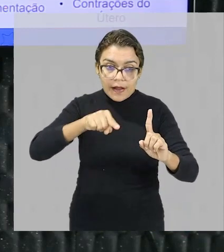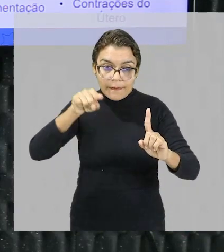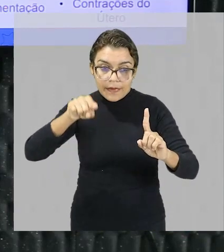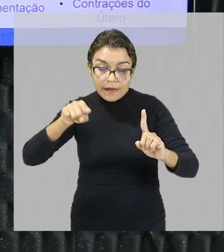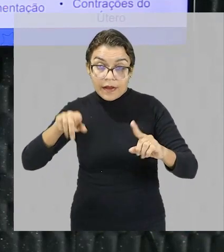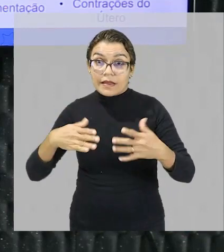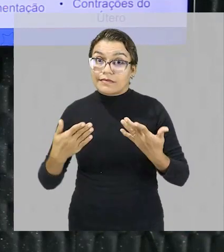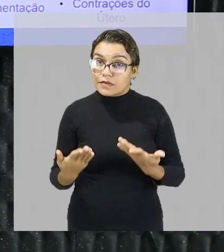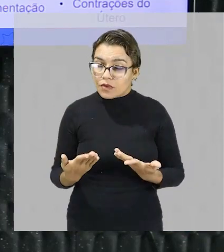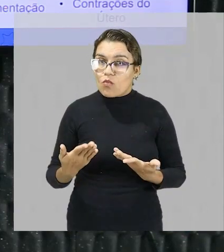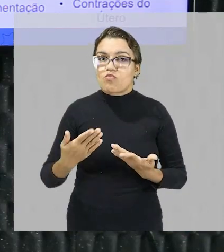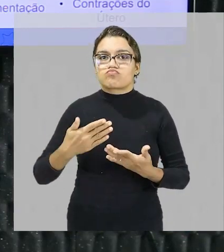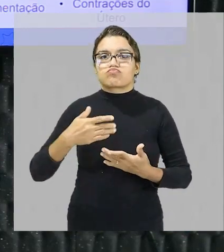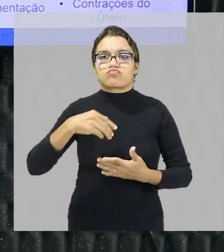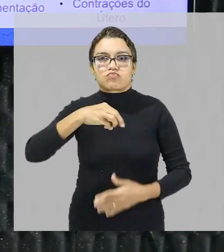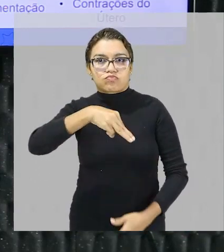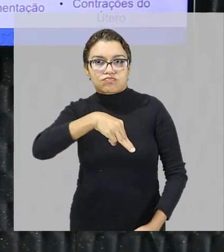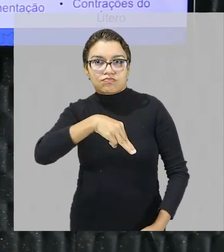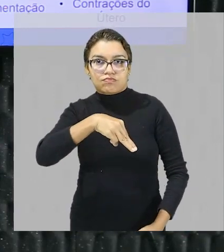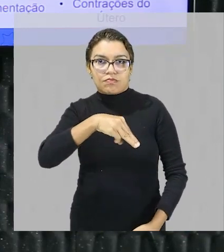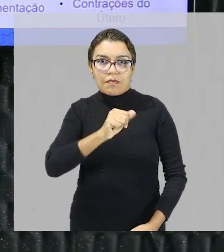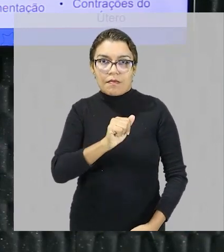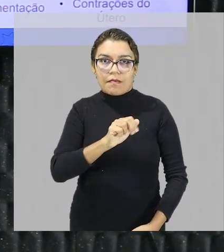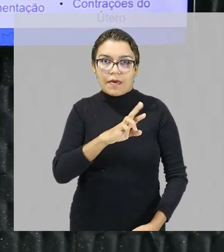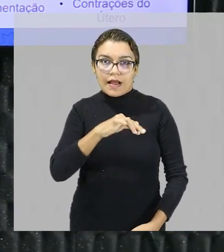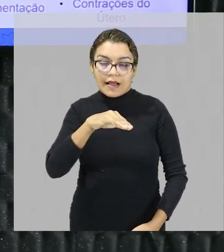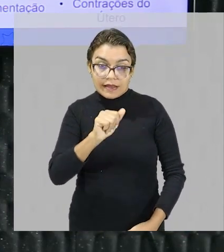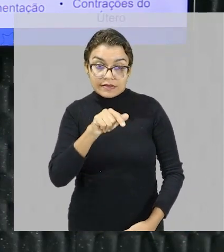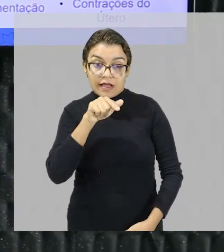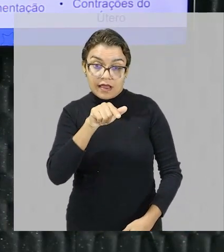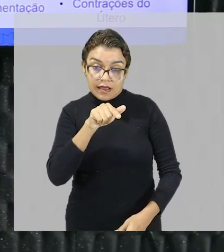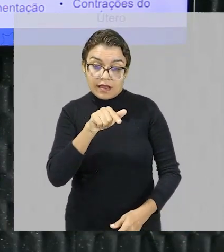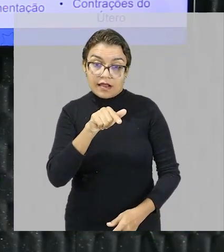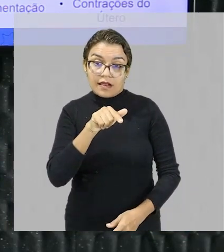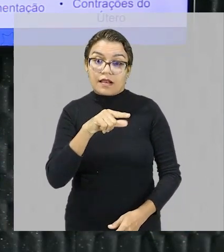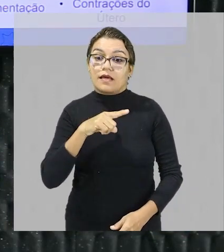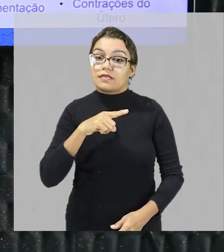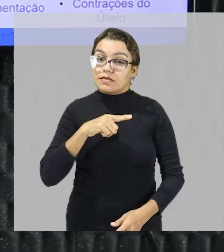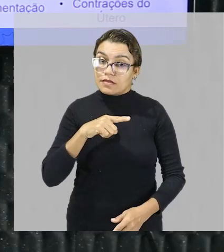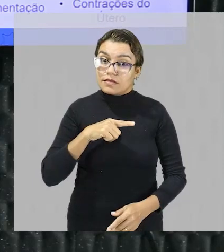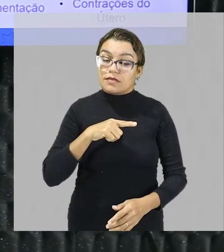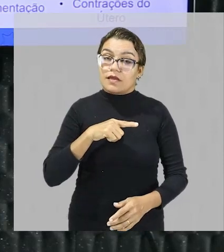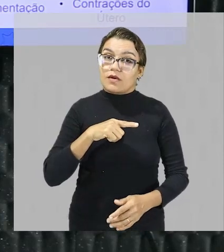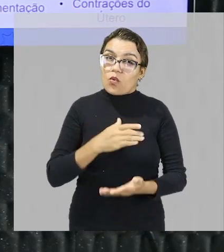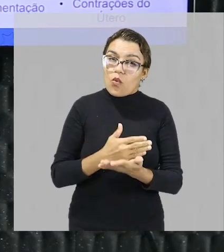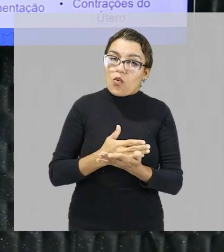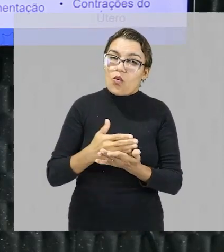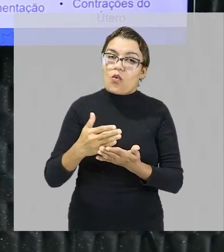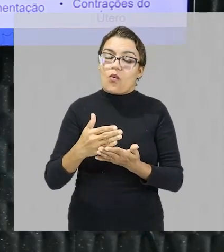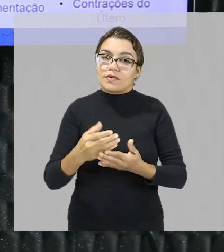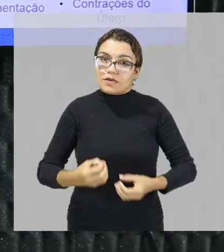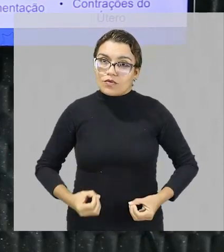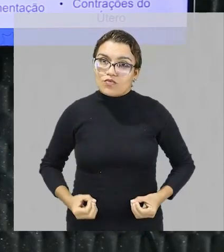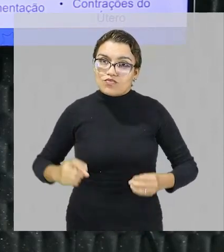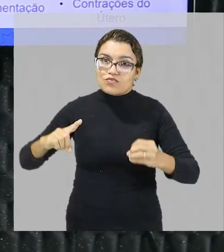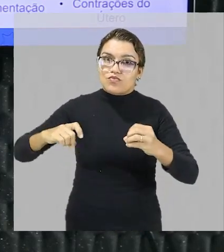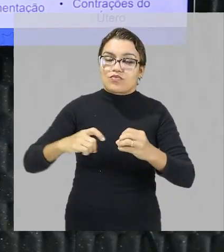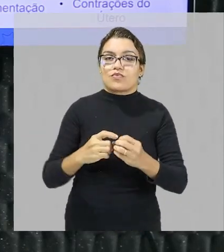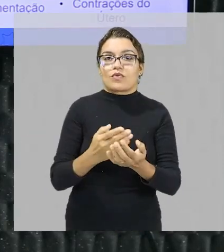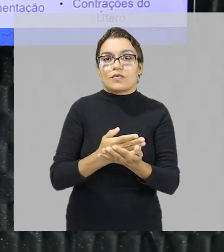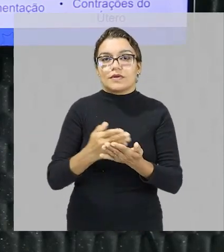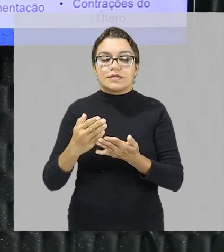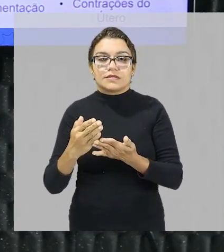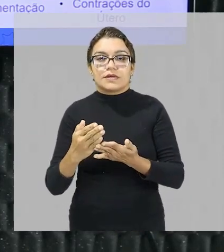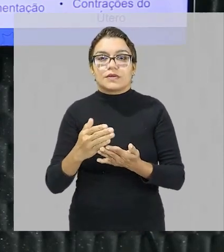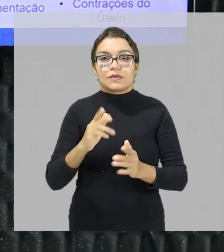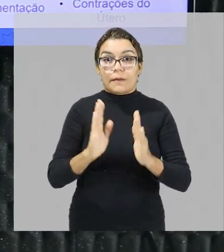Então, Márcia estaria promovendo o quê? Ovulação, estaria no início do período fértil. Vamos ver se está certinho ali.